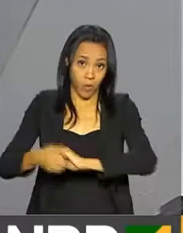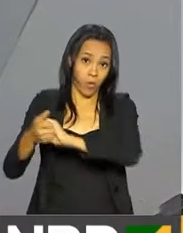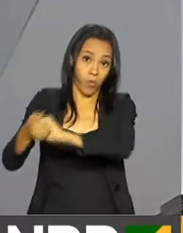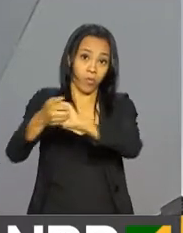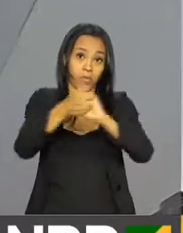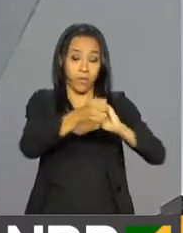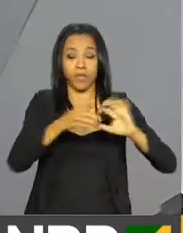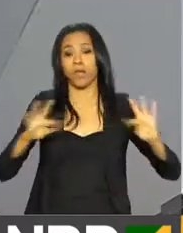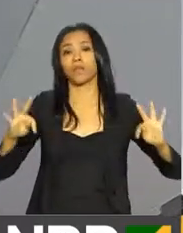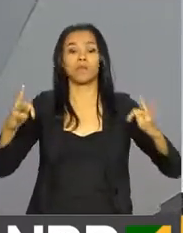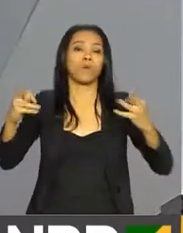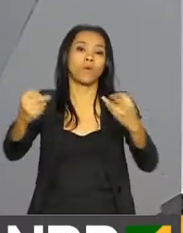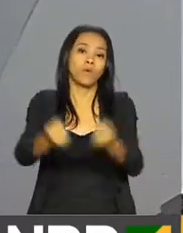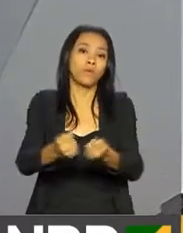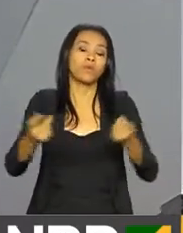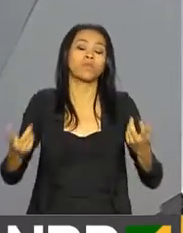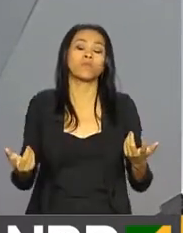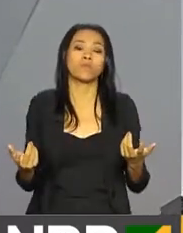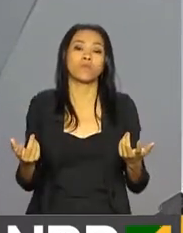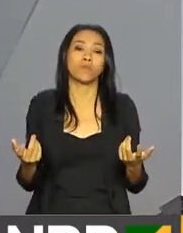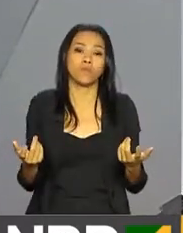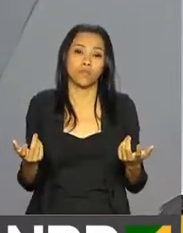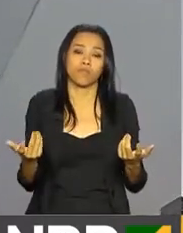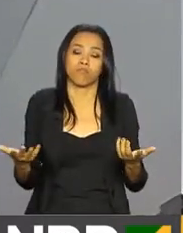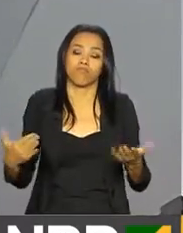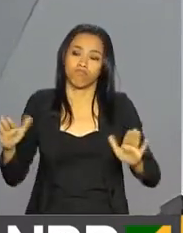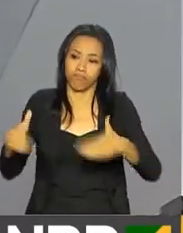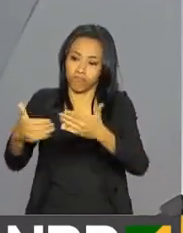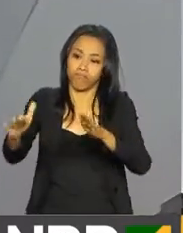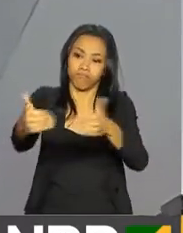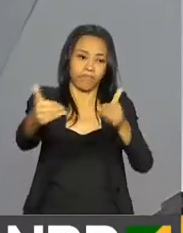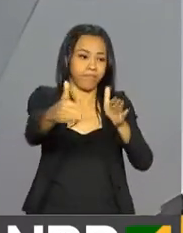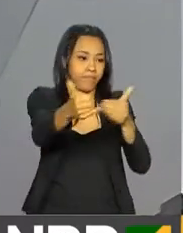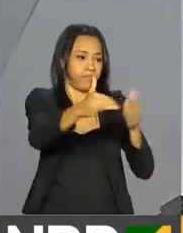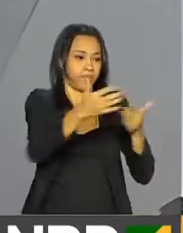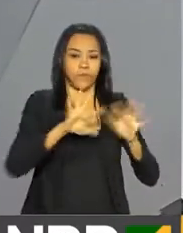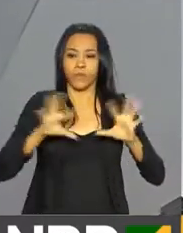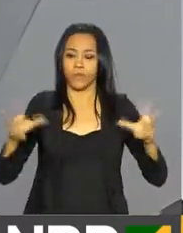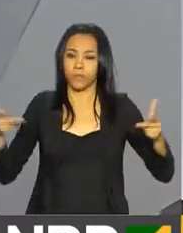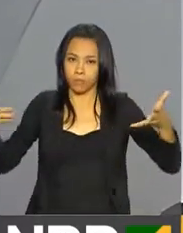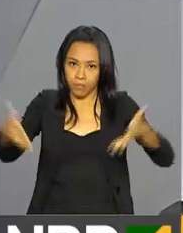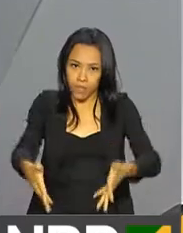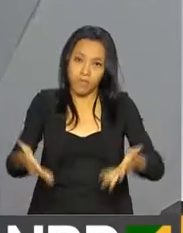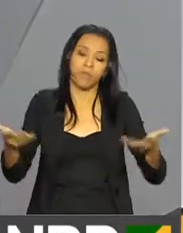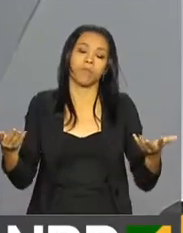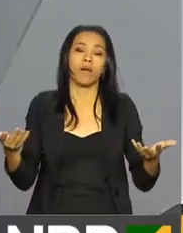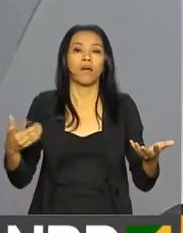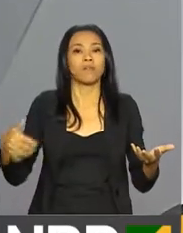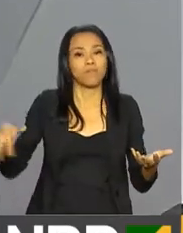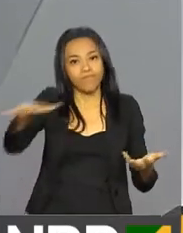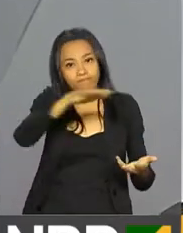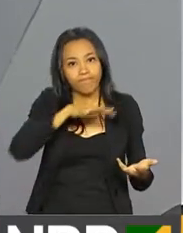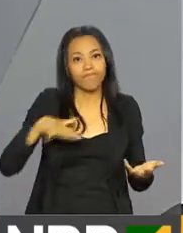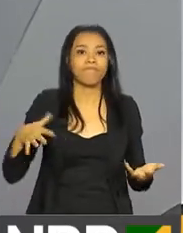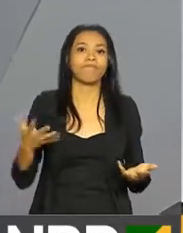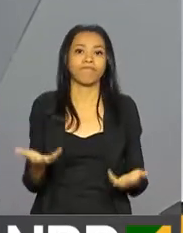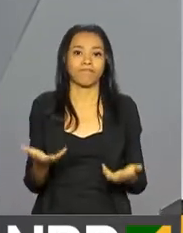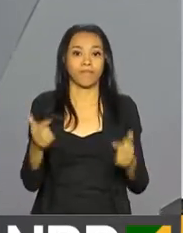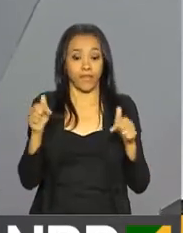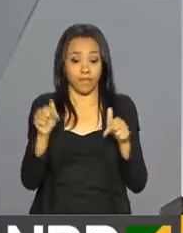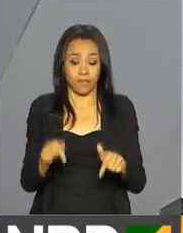aqui ou júlio lopes foi aplaudido mas todos é todos participaram todos todos ganharam a sua participação a